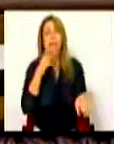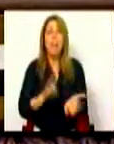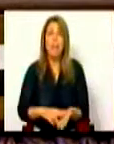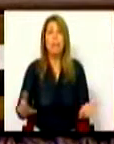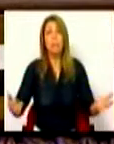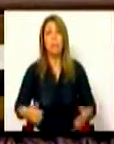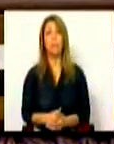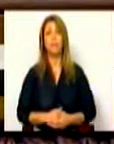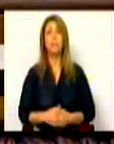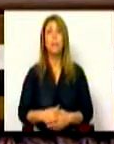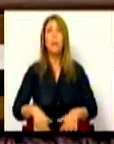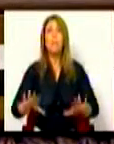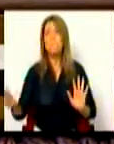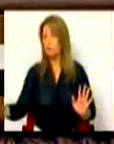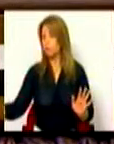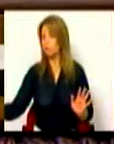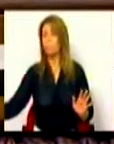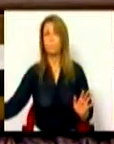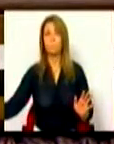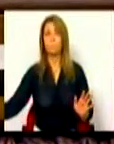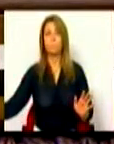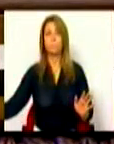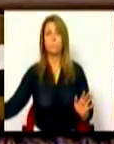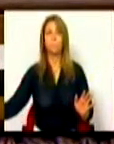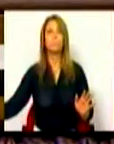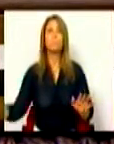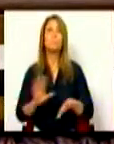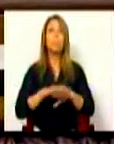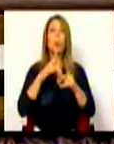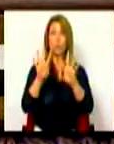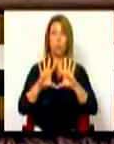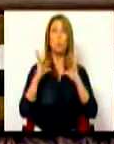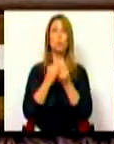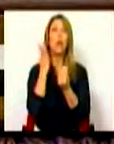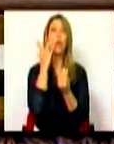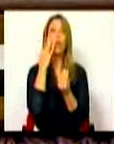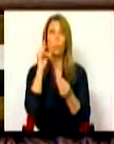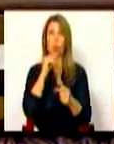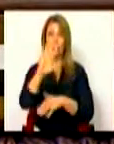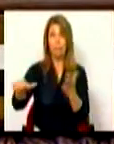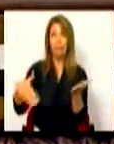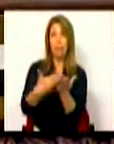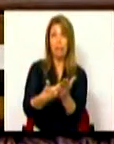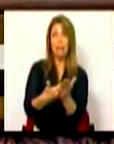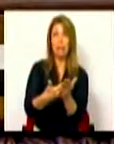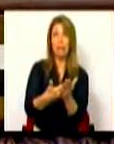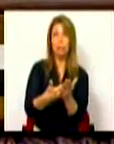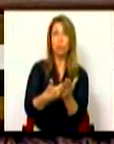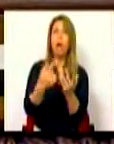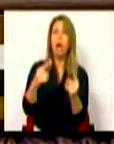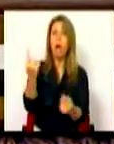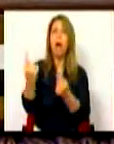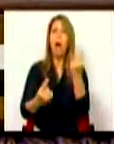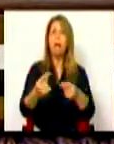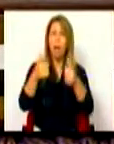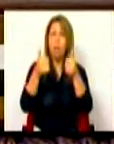Mas já agora, face ao universo final de candidatos, existe alguém de boa fé que